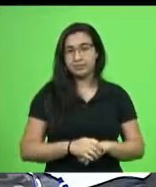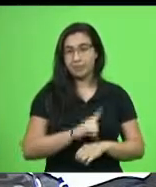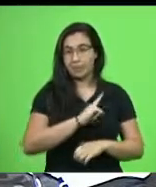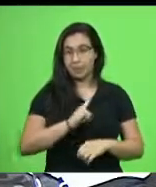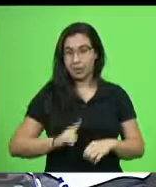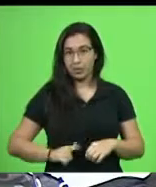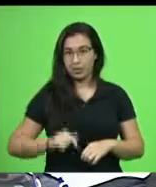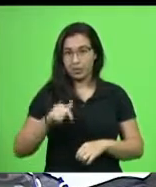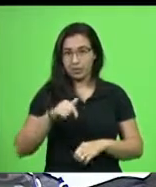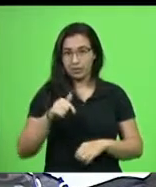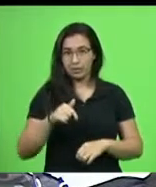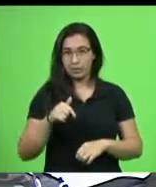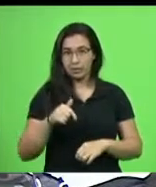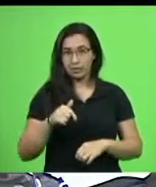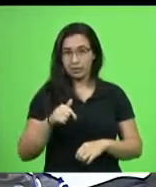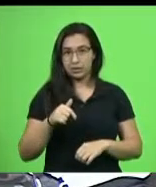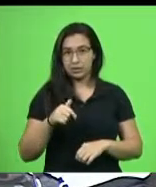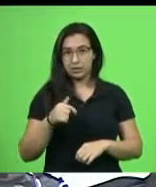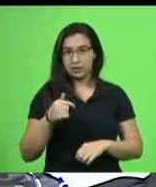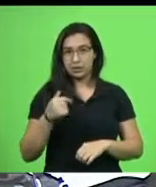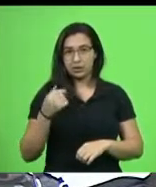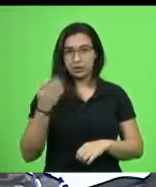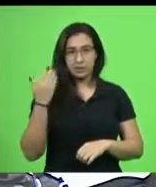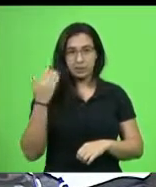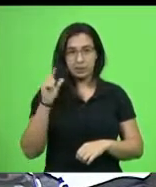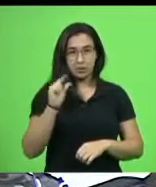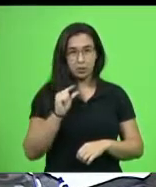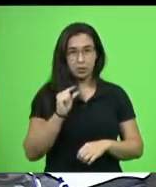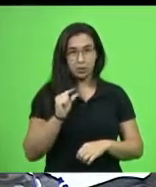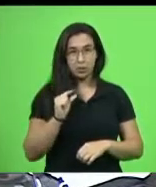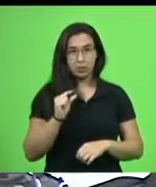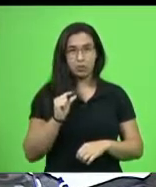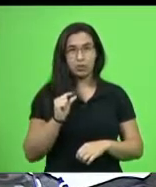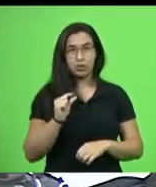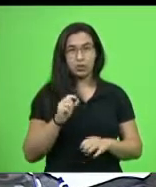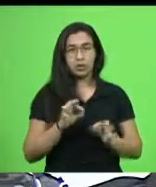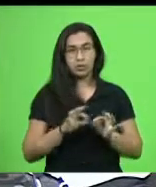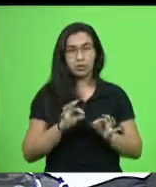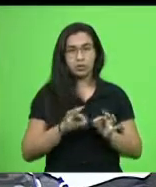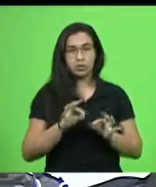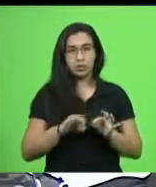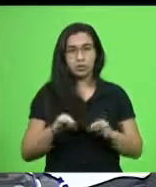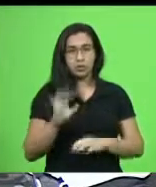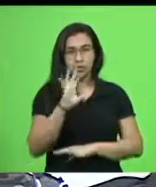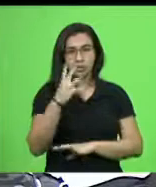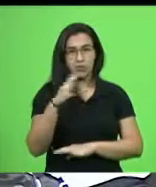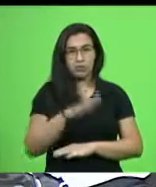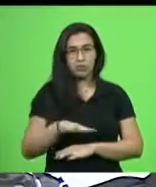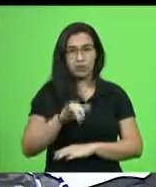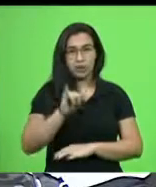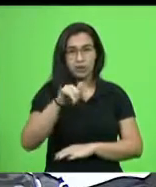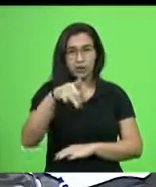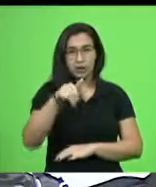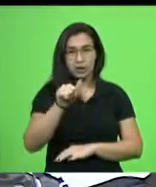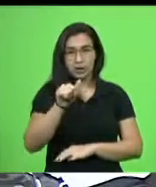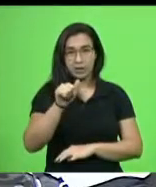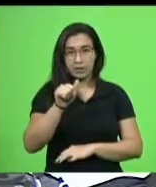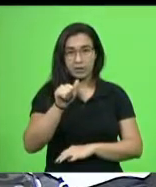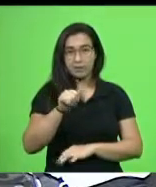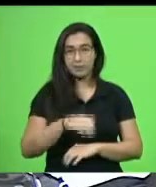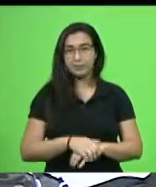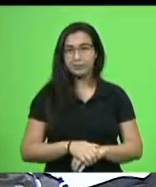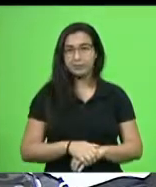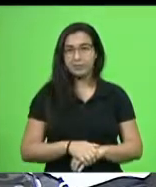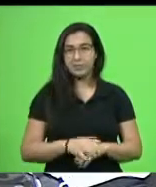realizou recentemente uma mudança no comando do Instituto de Meio Ambiente de Santa Catarina, o IMA. Não é segredo para